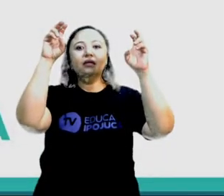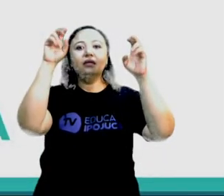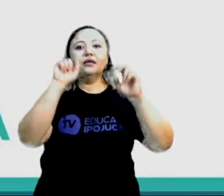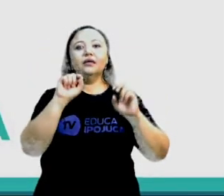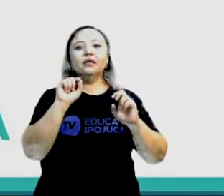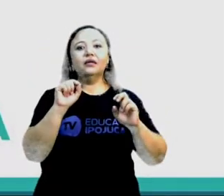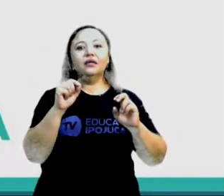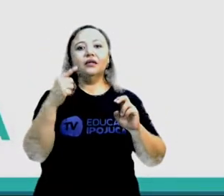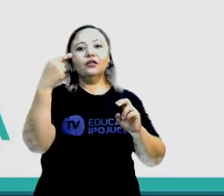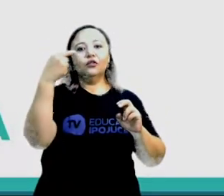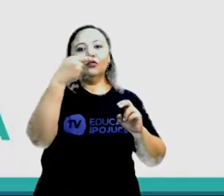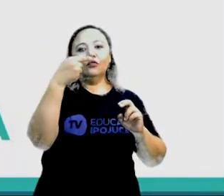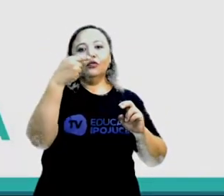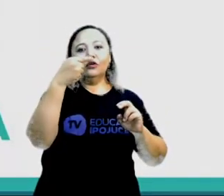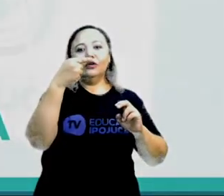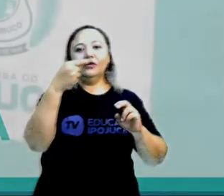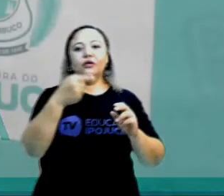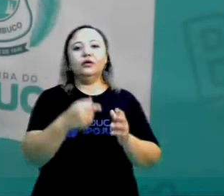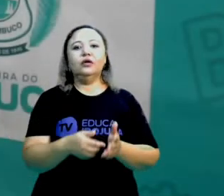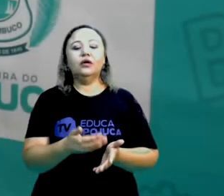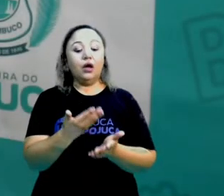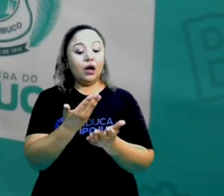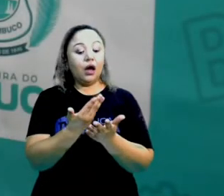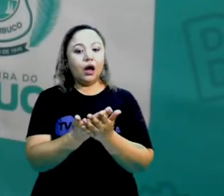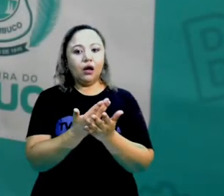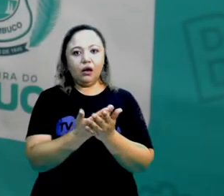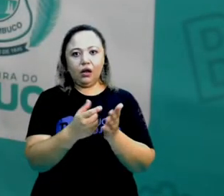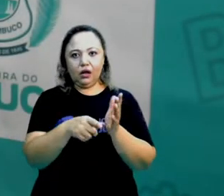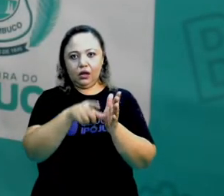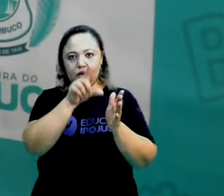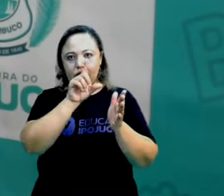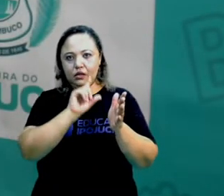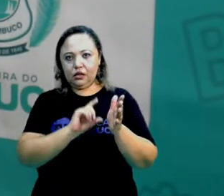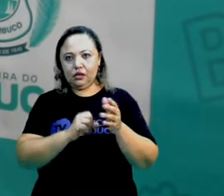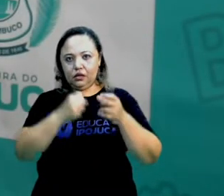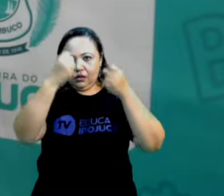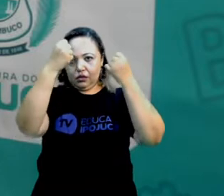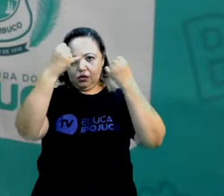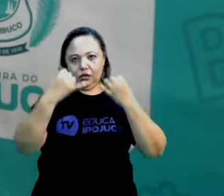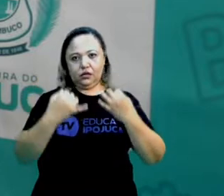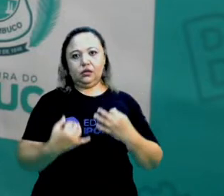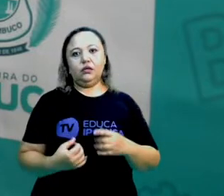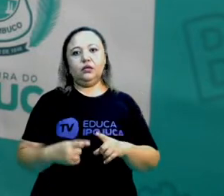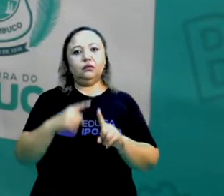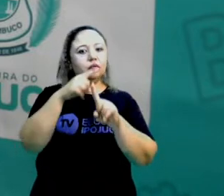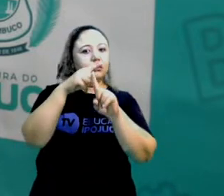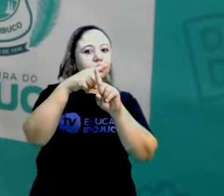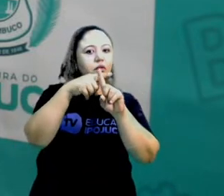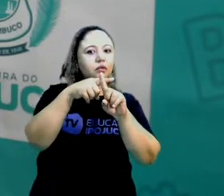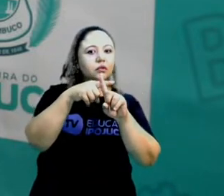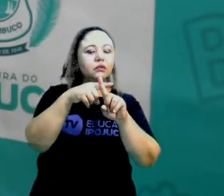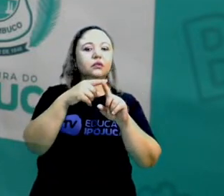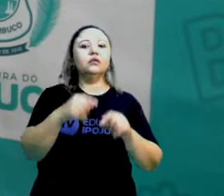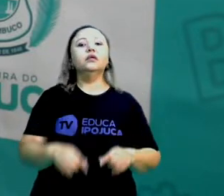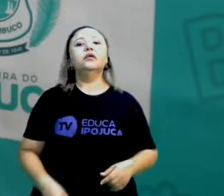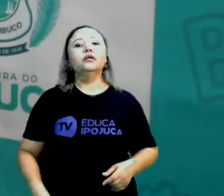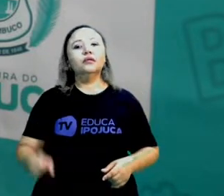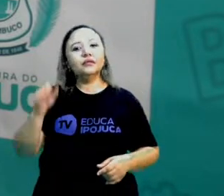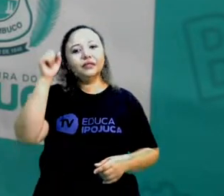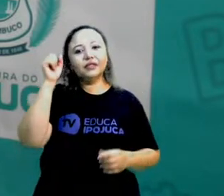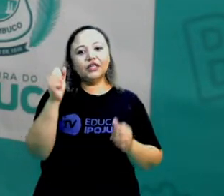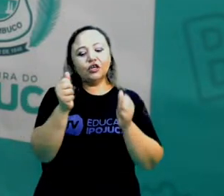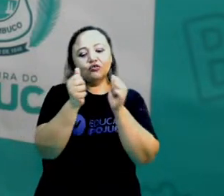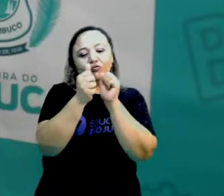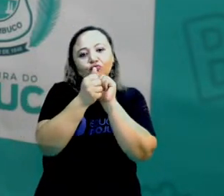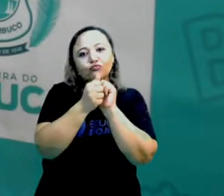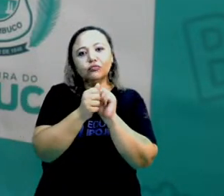subtração. Vimos que na aula anterior, falamos sobre adição, que nos deu a ideia de